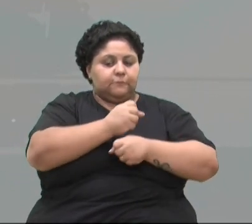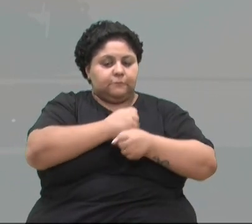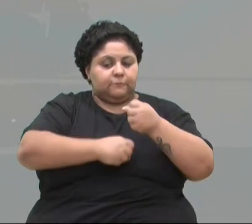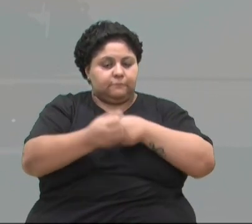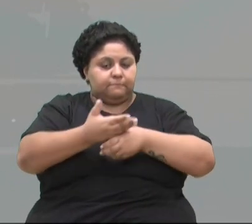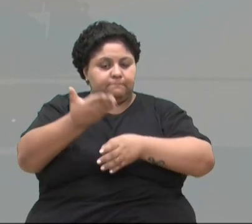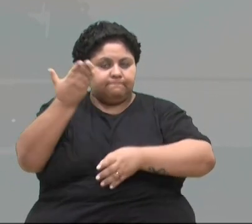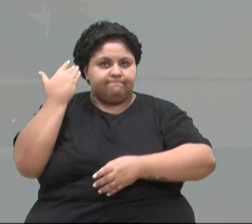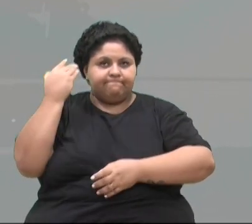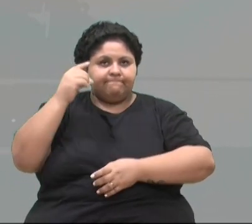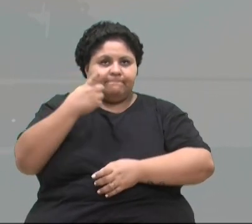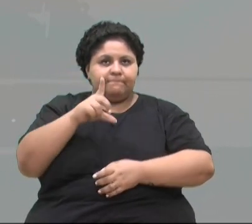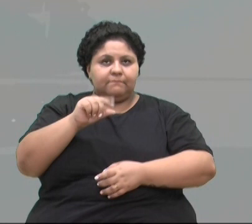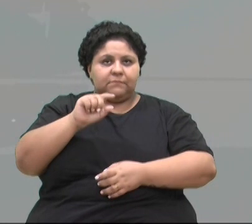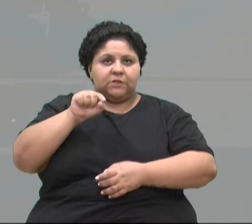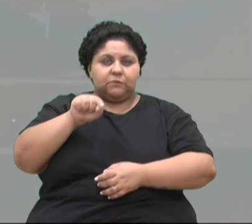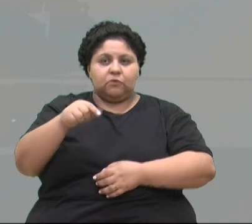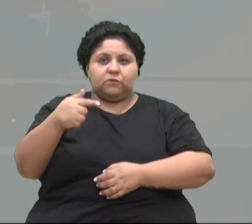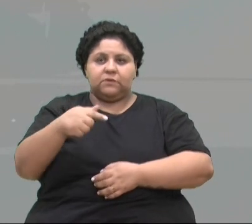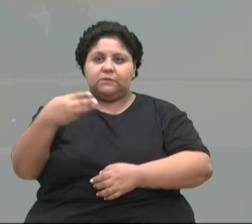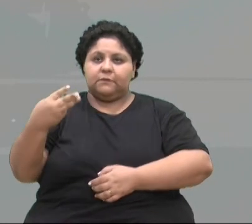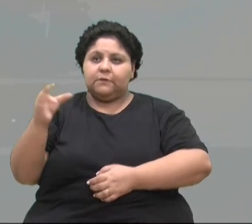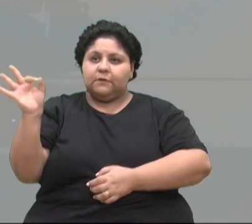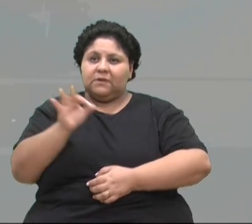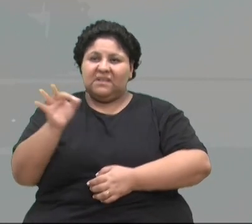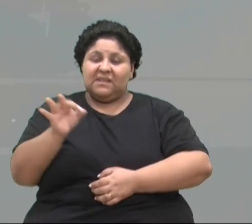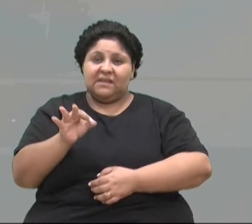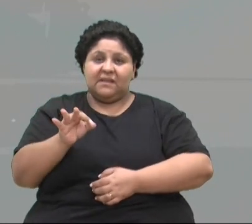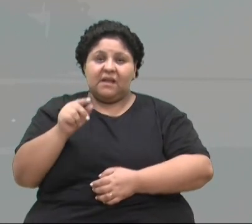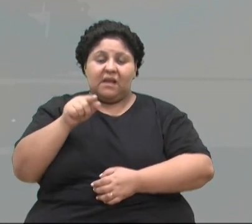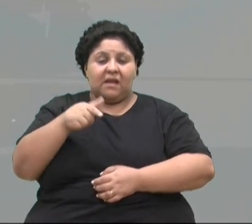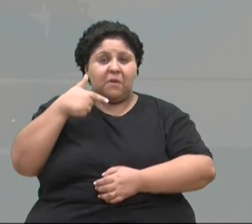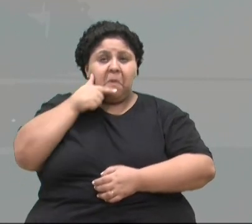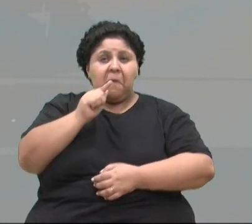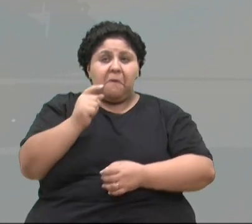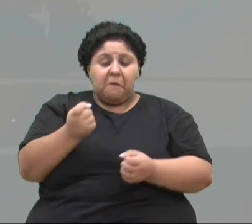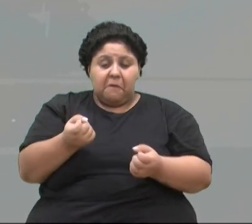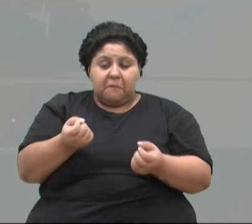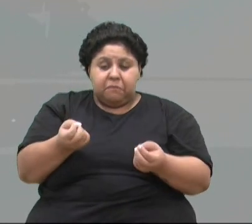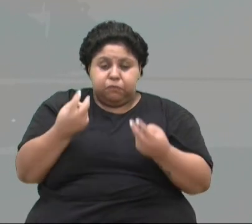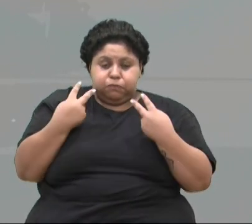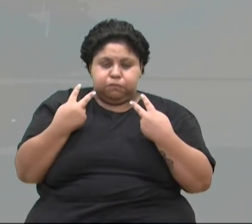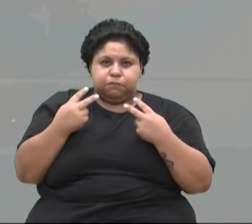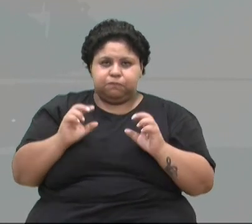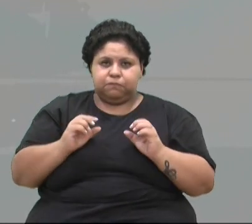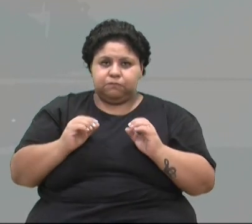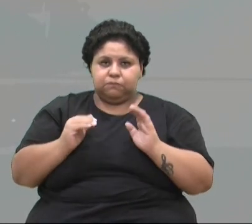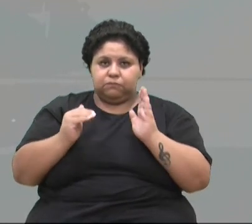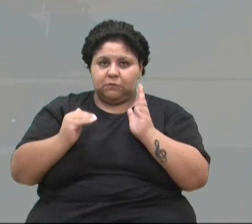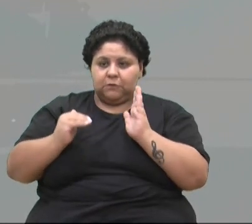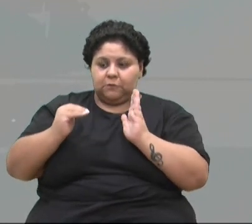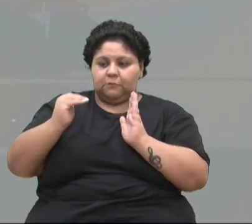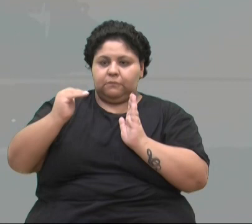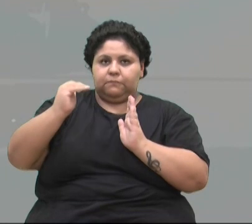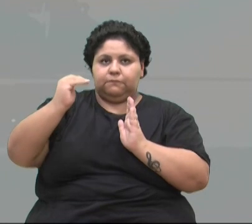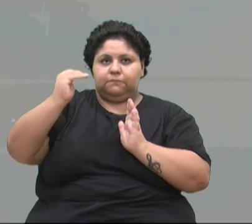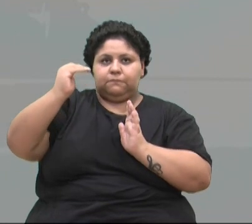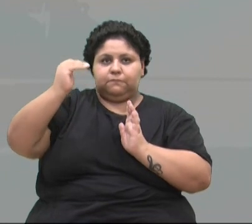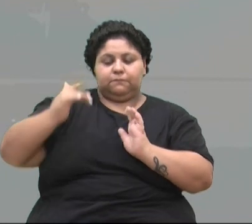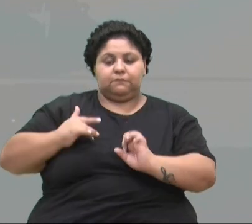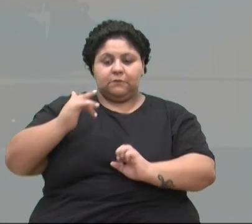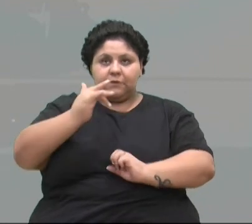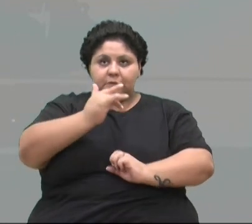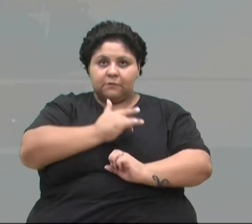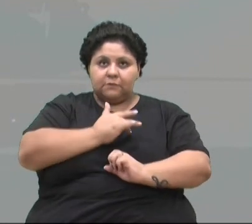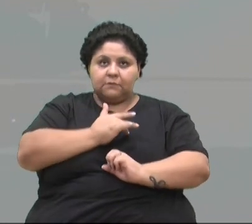de 10,73%. Aqui a gente já consegue perceber de que o crescimento do investimento em saúde ele